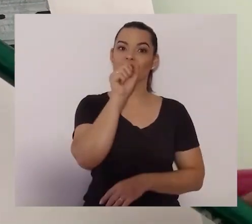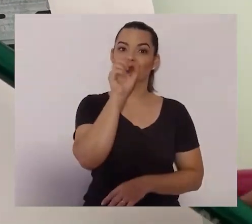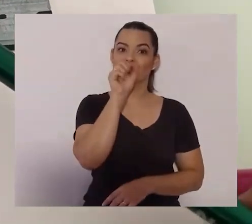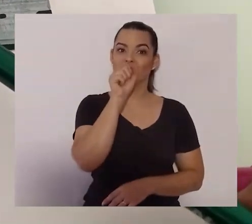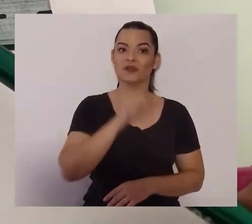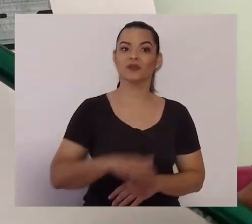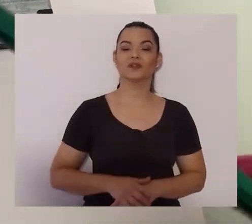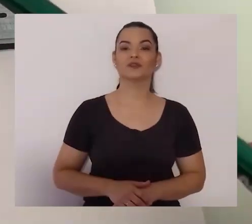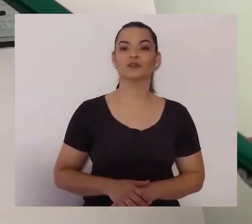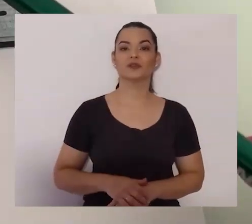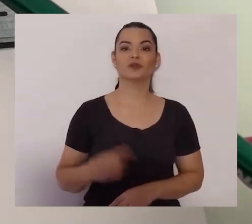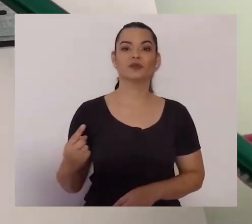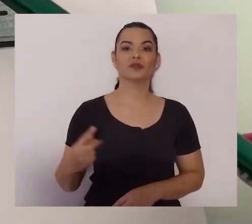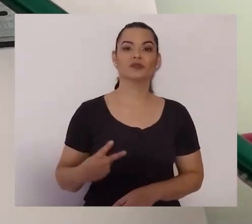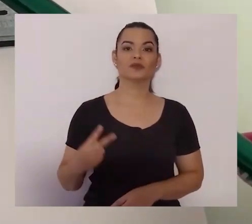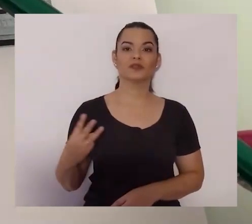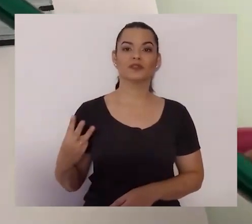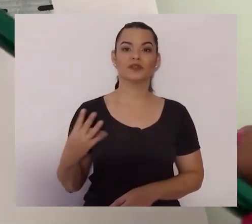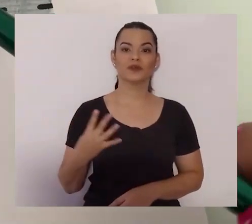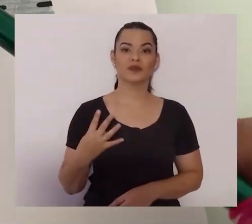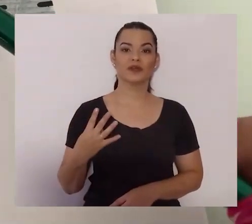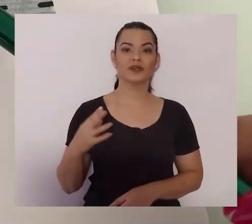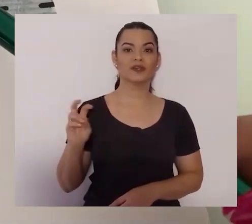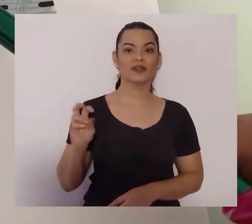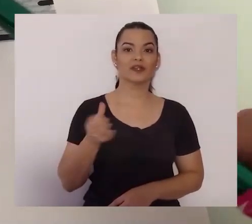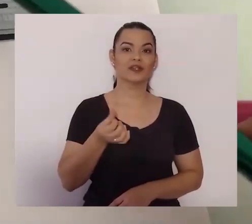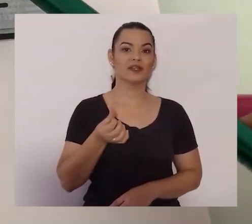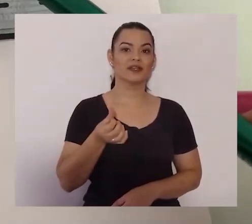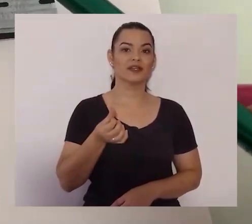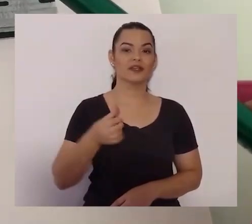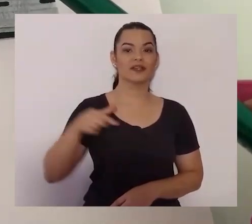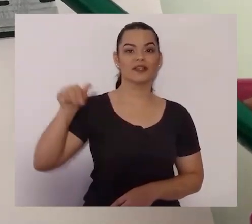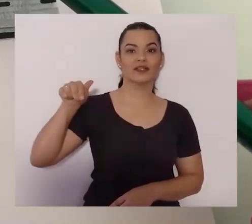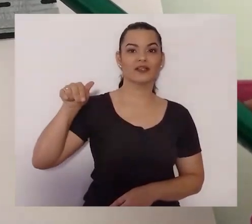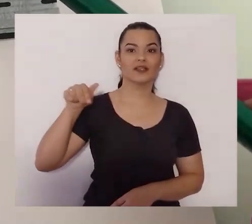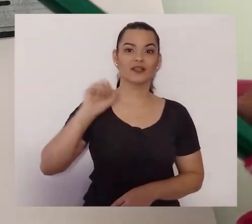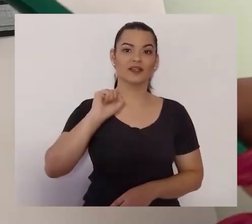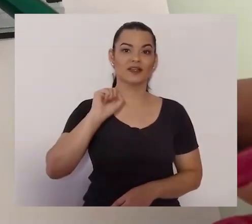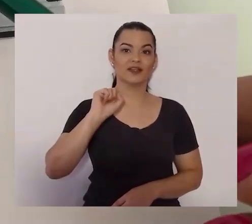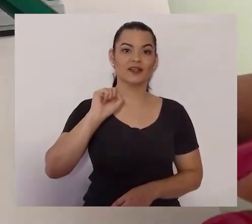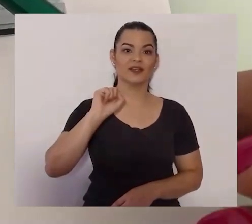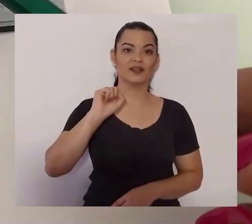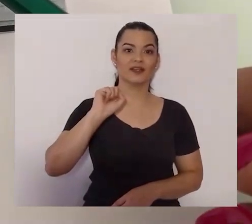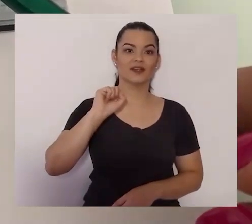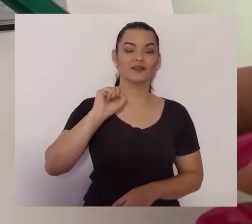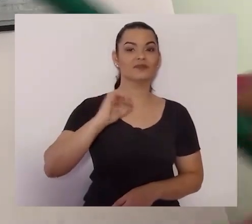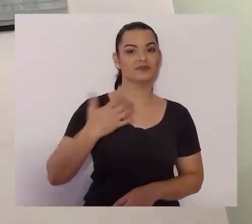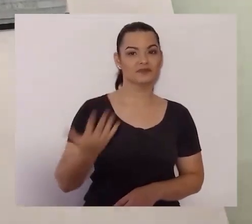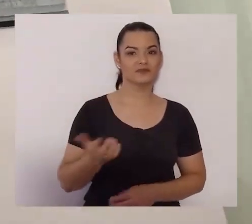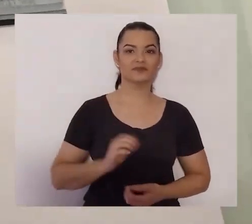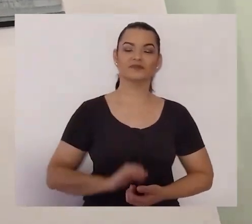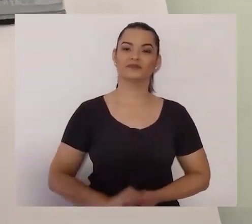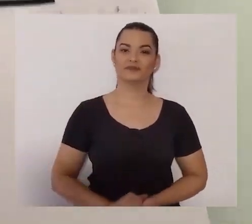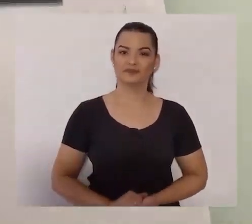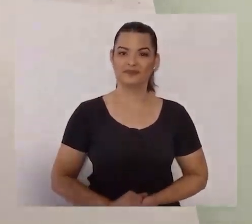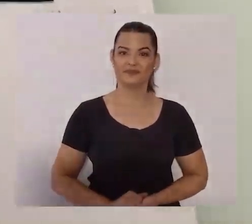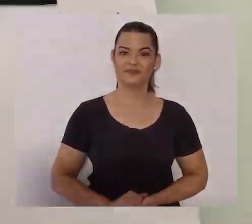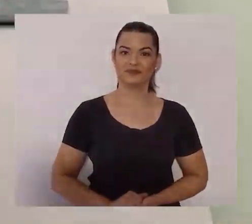segunda, terceira, quarta, quinta, sexta, sétima, oitava janela.